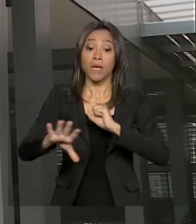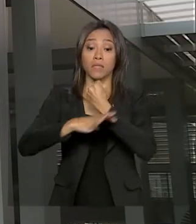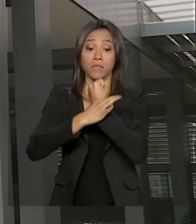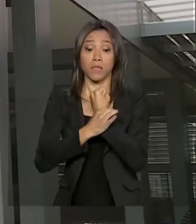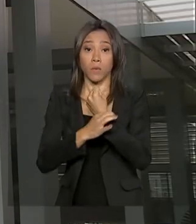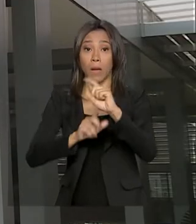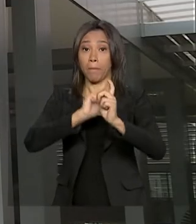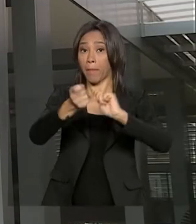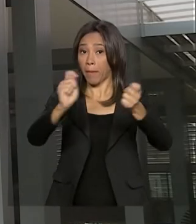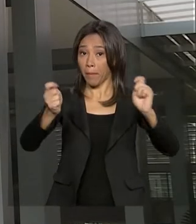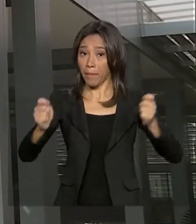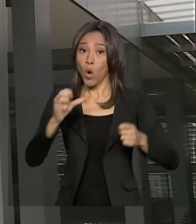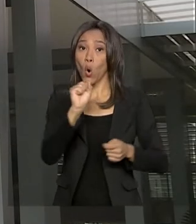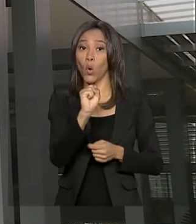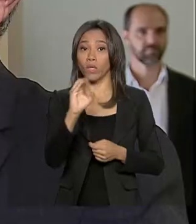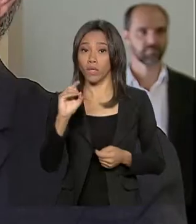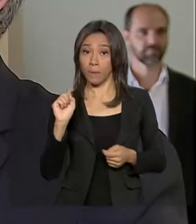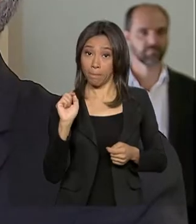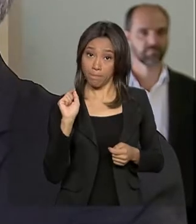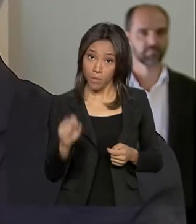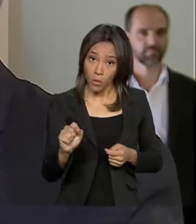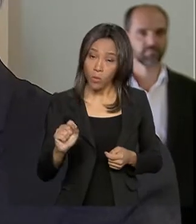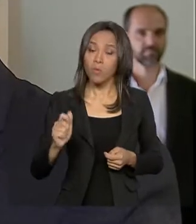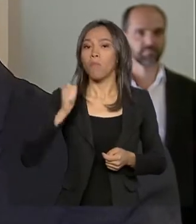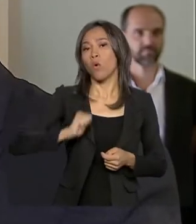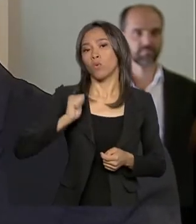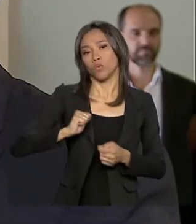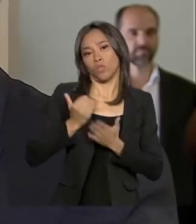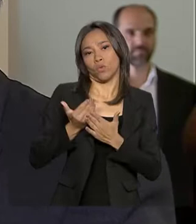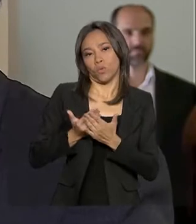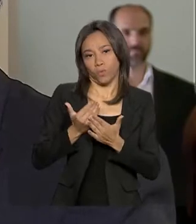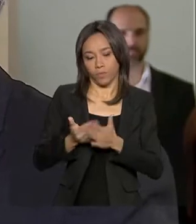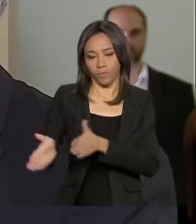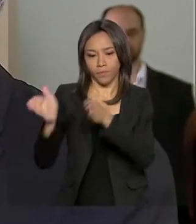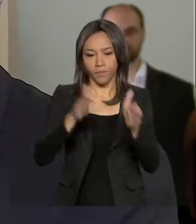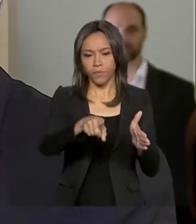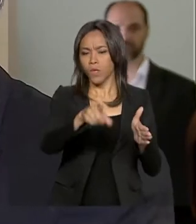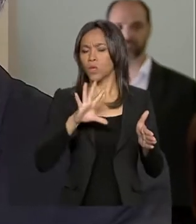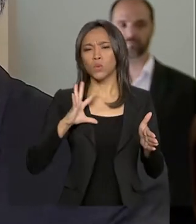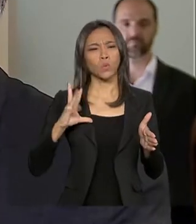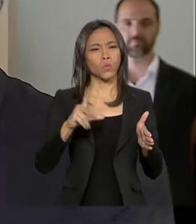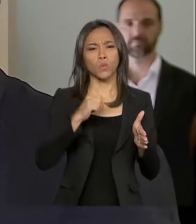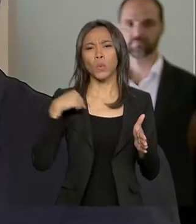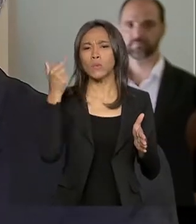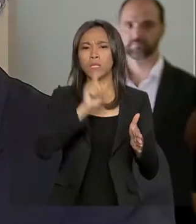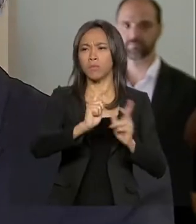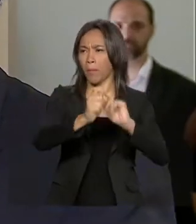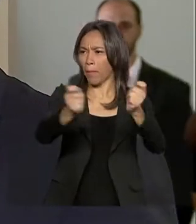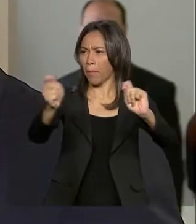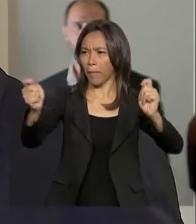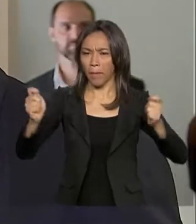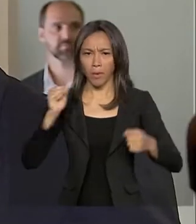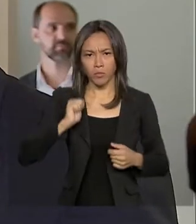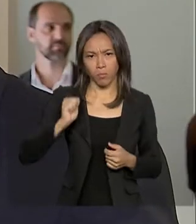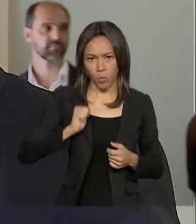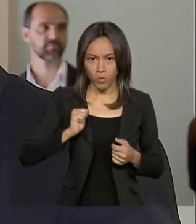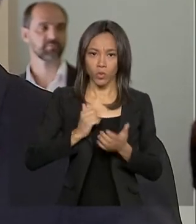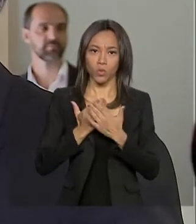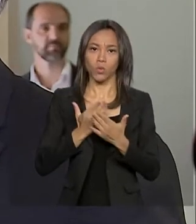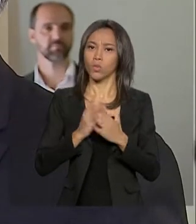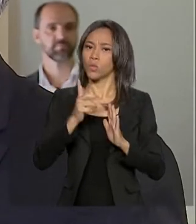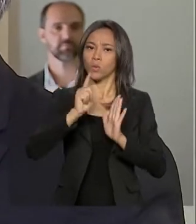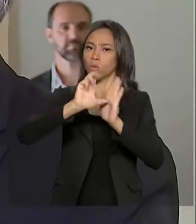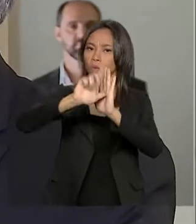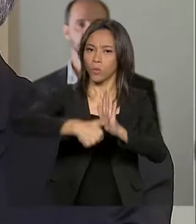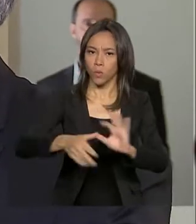80 mil bolsas do CNPq. Tudo funcionou bem, no final das contas, conseguimos pagar todas as bolsas em dia, sem nenhum atraso, e